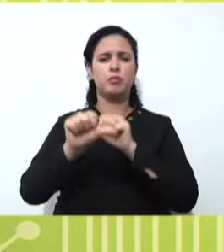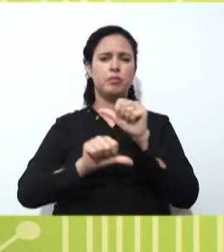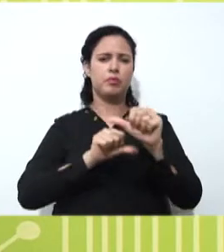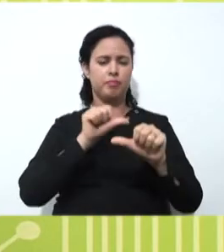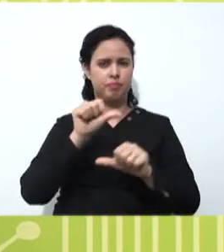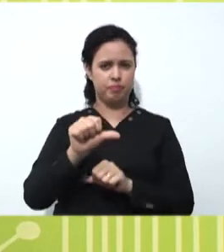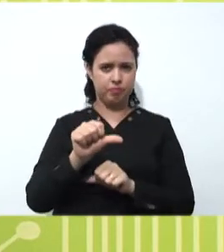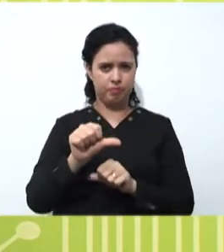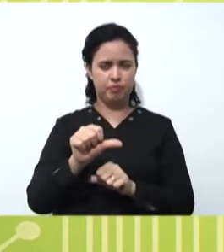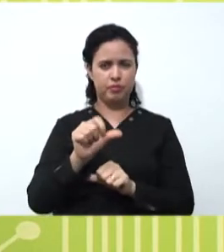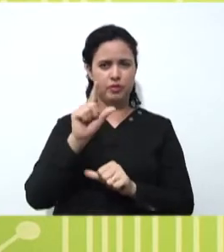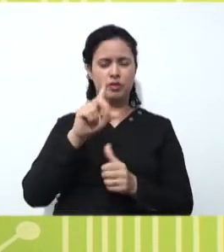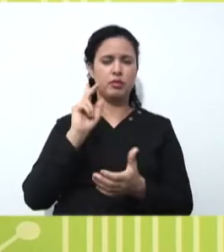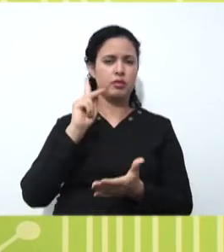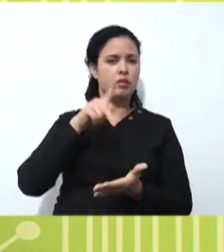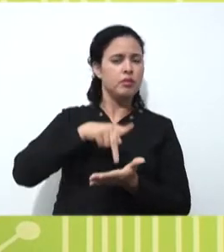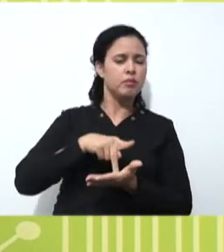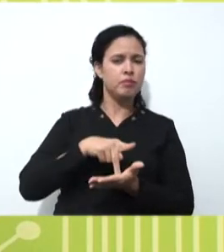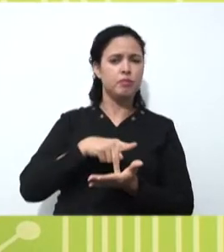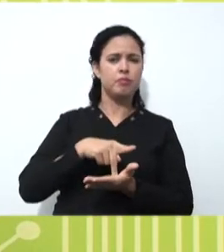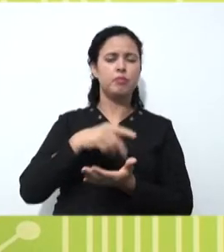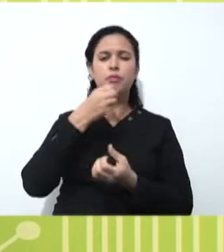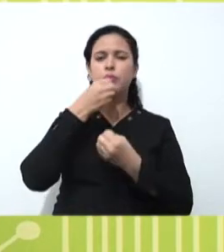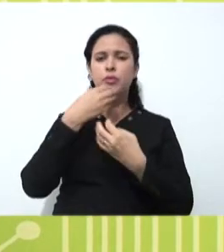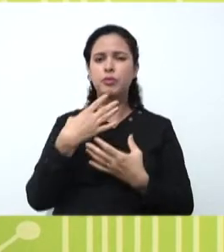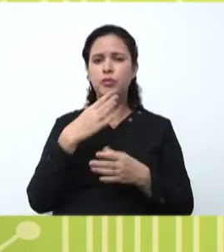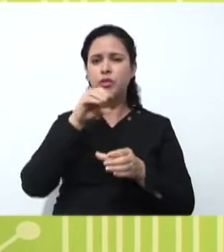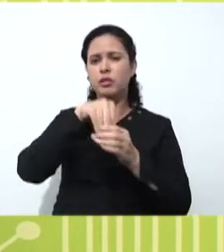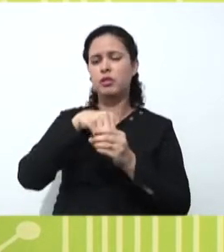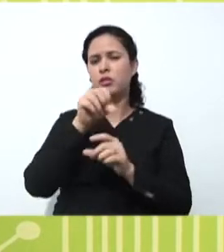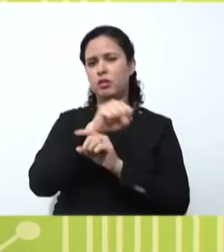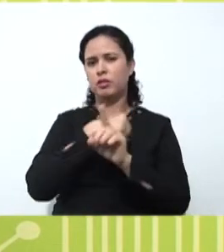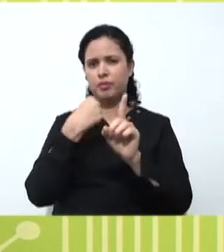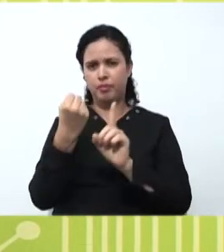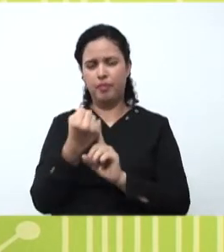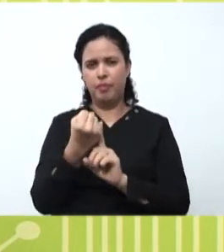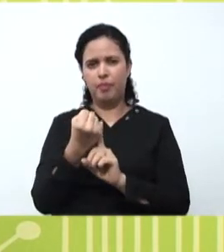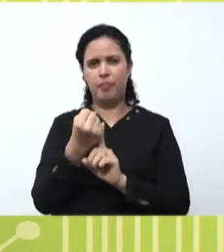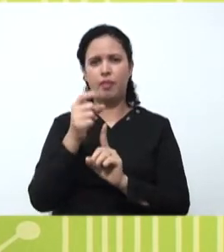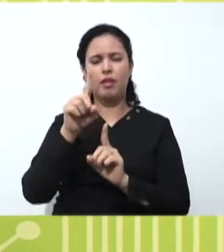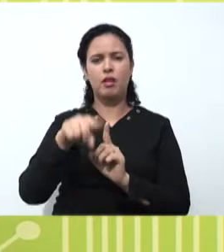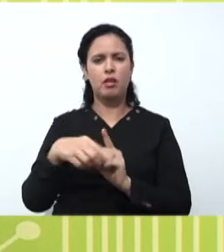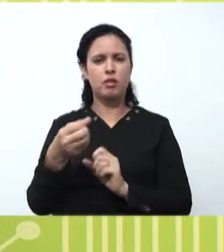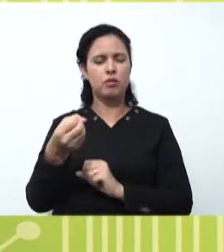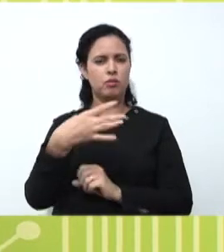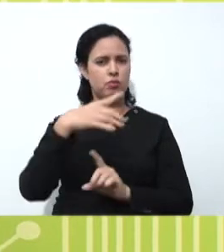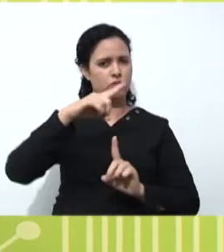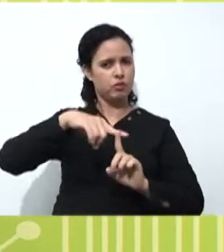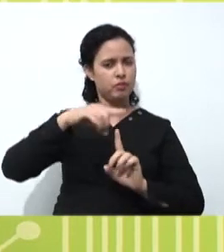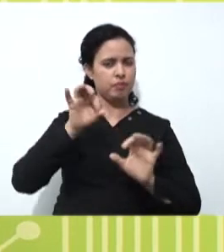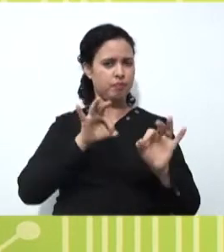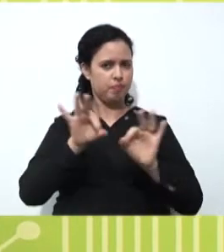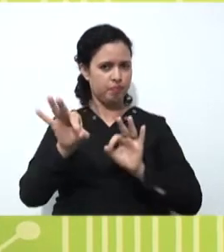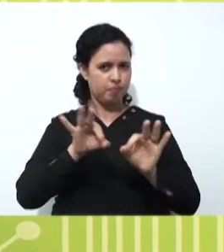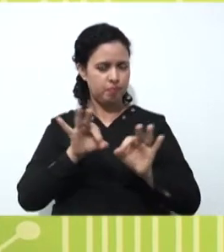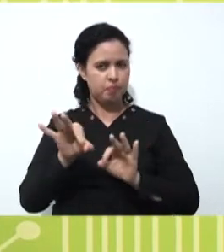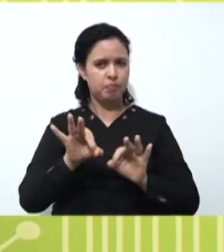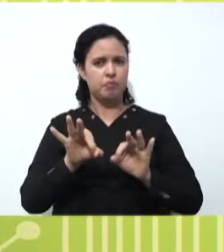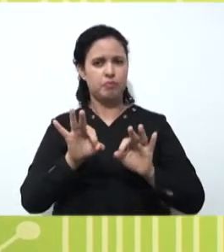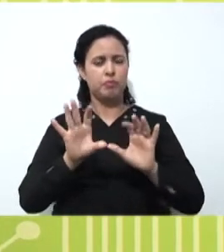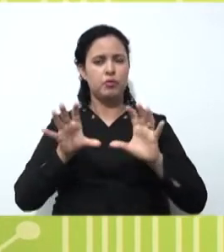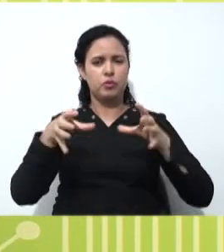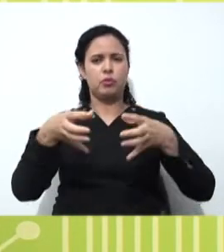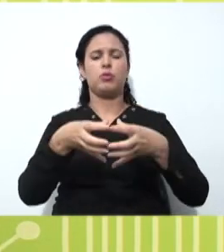sim, muito real, muito bacana dentro da nossa sociedade. Foi um novo tipo de organização